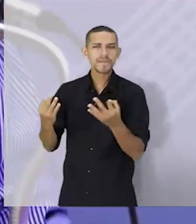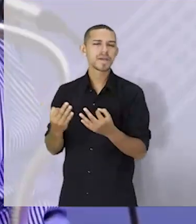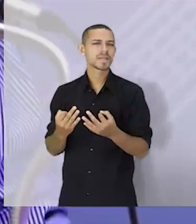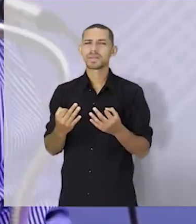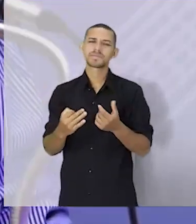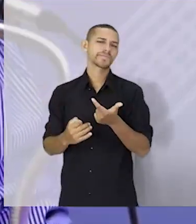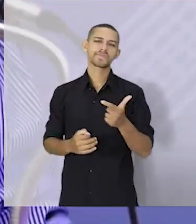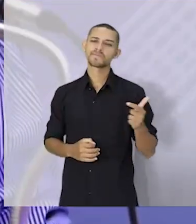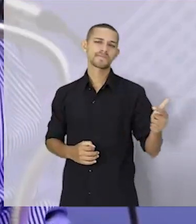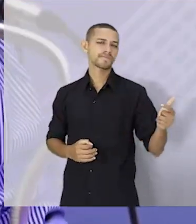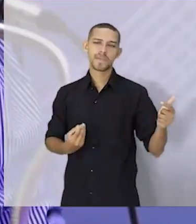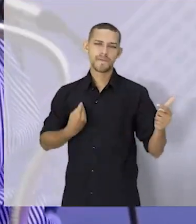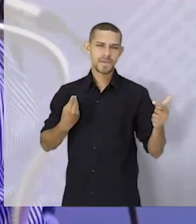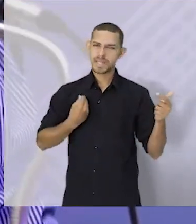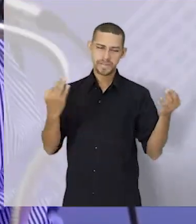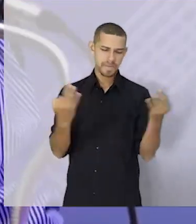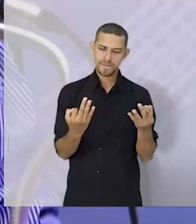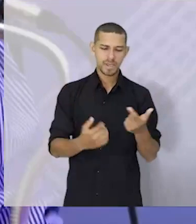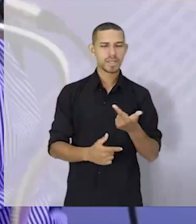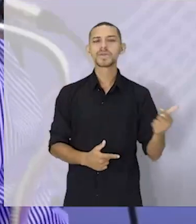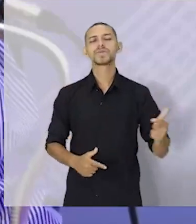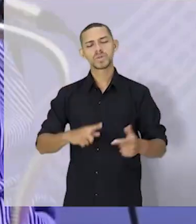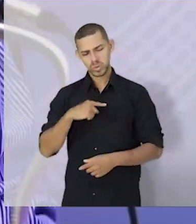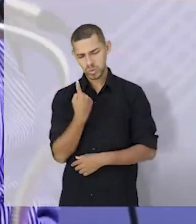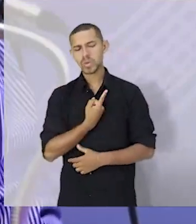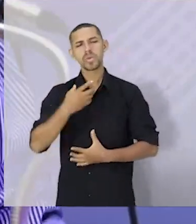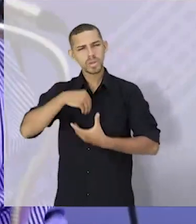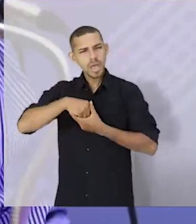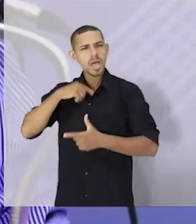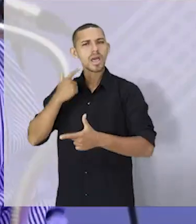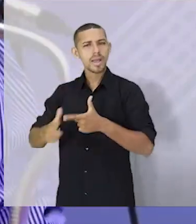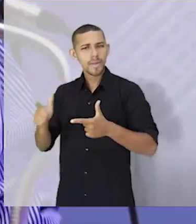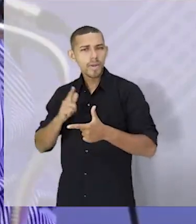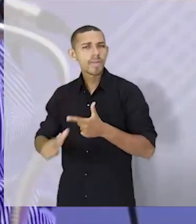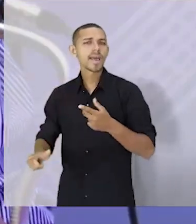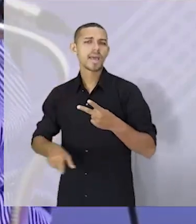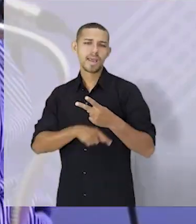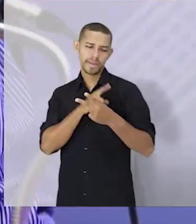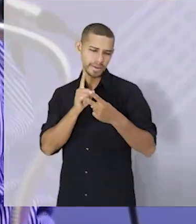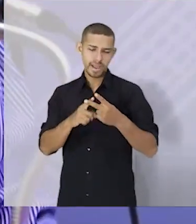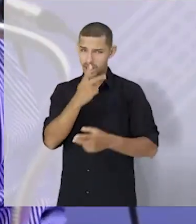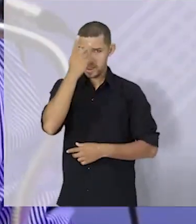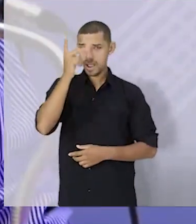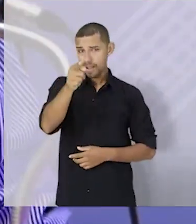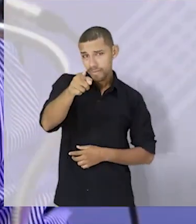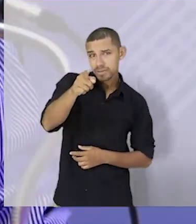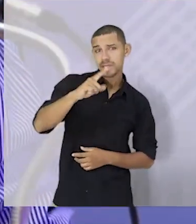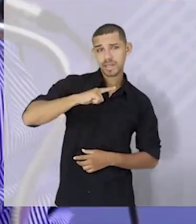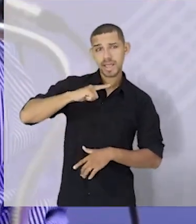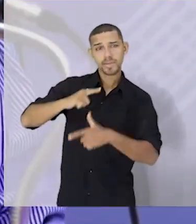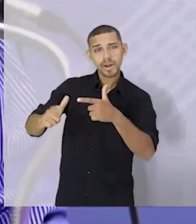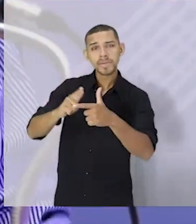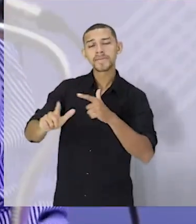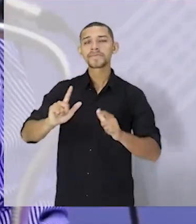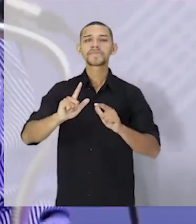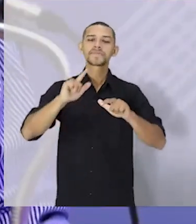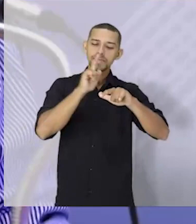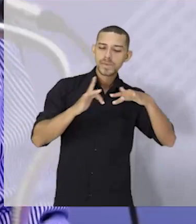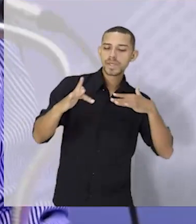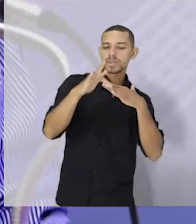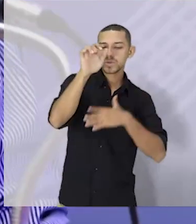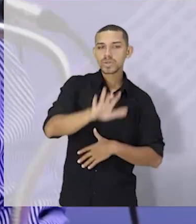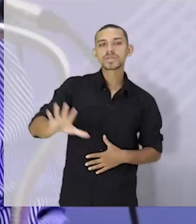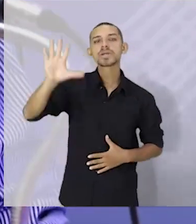e que não existe, né? Que nós temos aí os nossos problemas, que você tem os seus problemas e que a rede